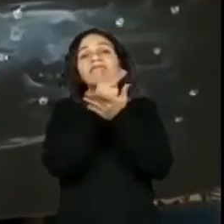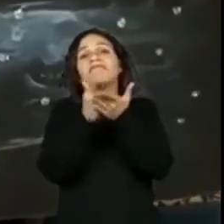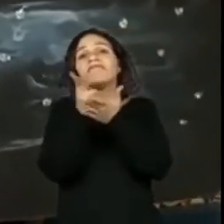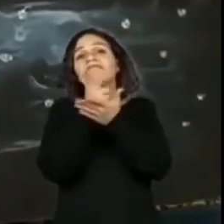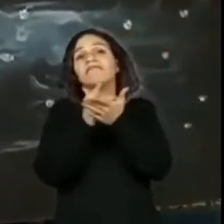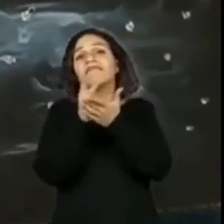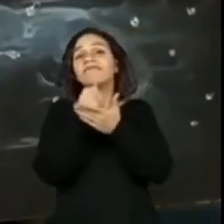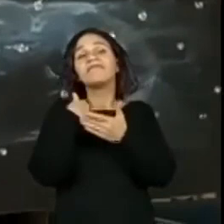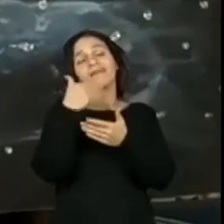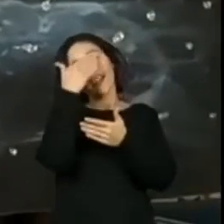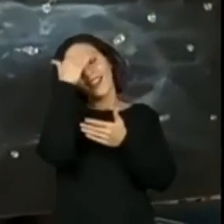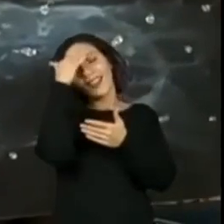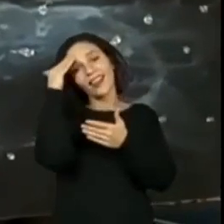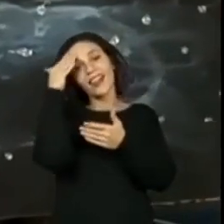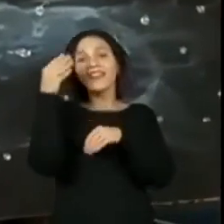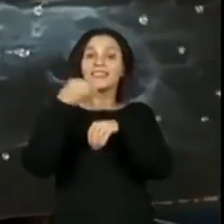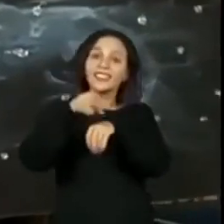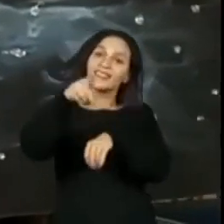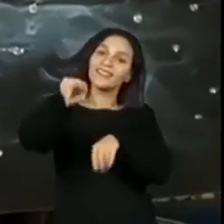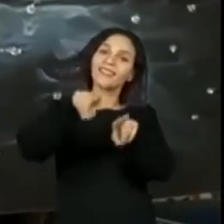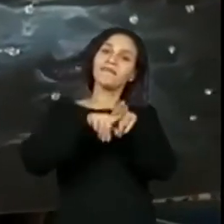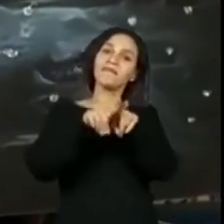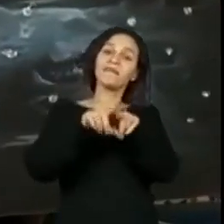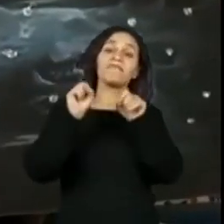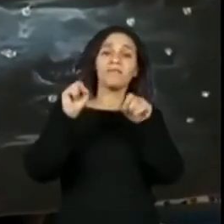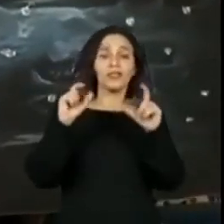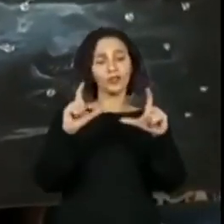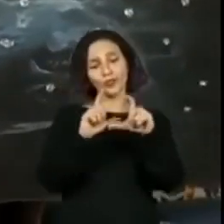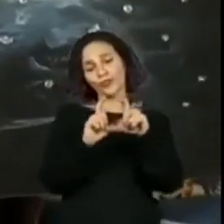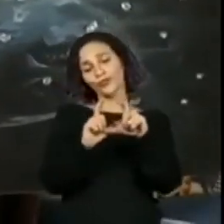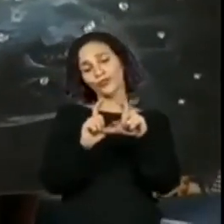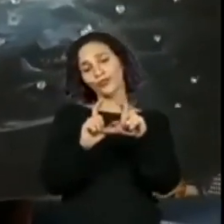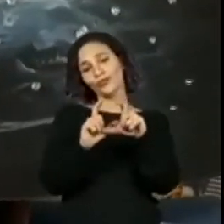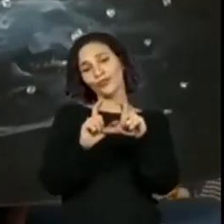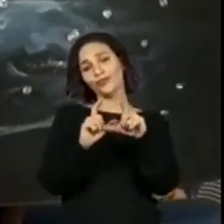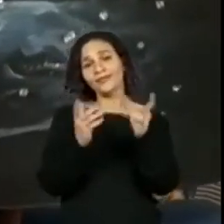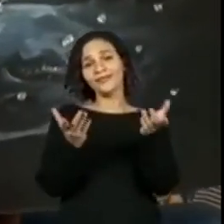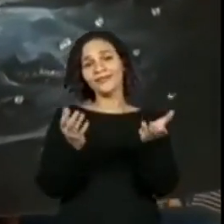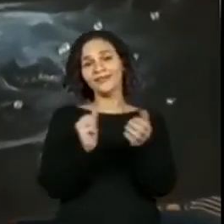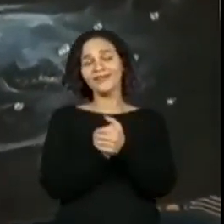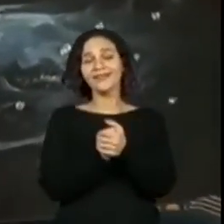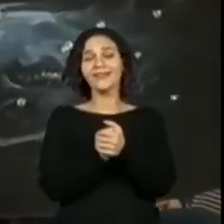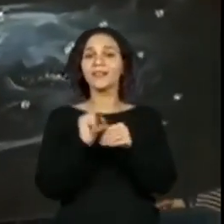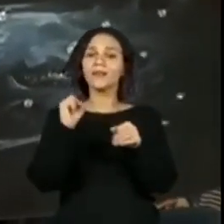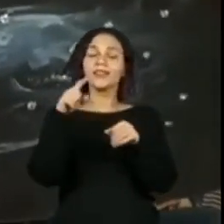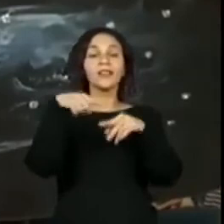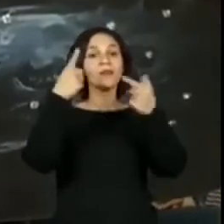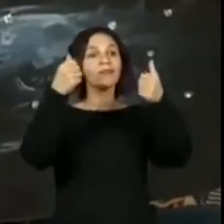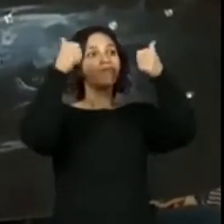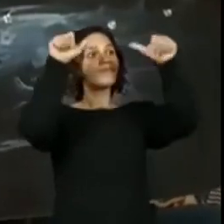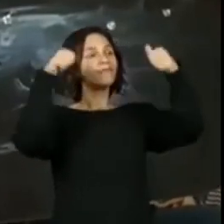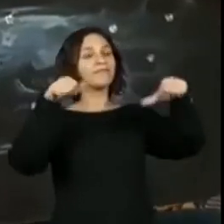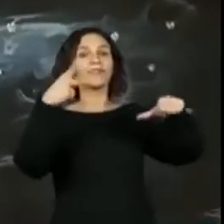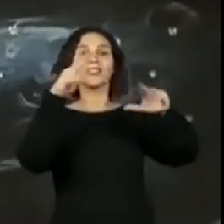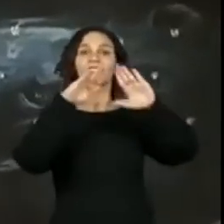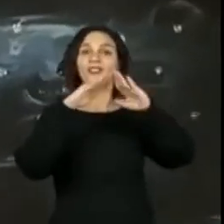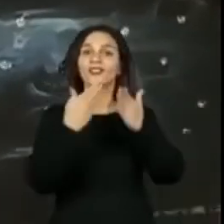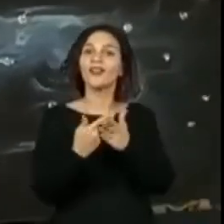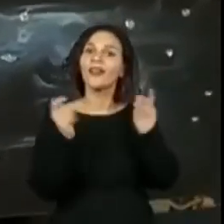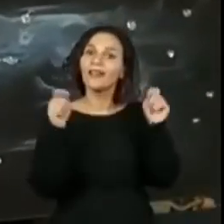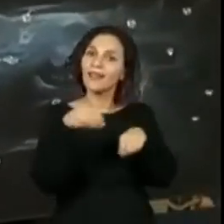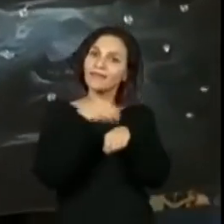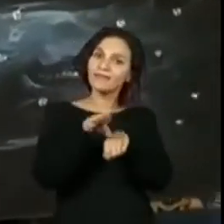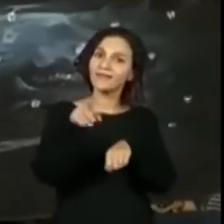como passatempo. Fica a dica para vocês também, pode ser um cartão pequeno. Isso tudo pode ser exposto depois na escola. Professoras, fica